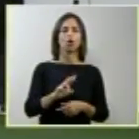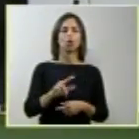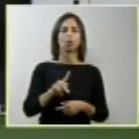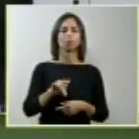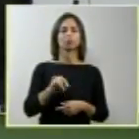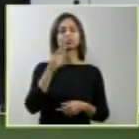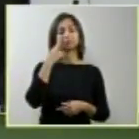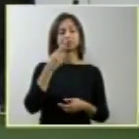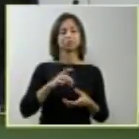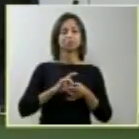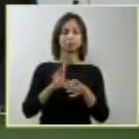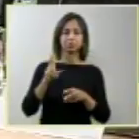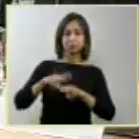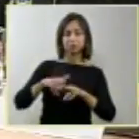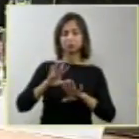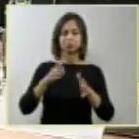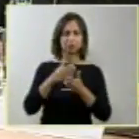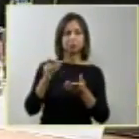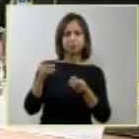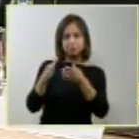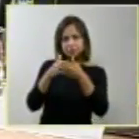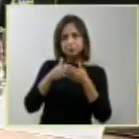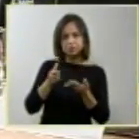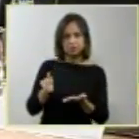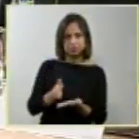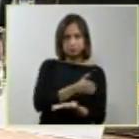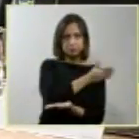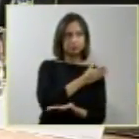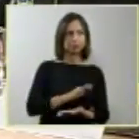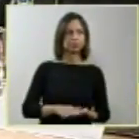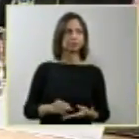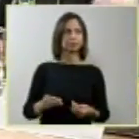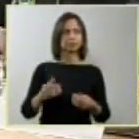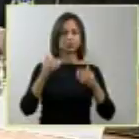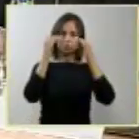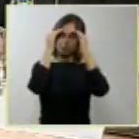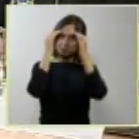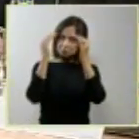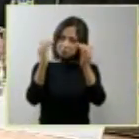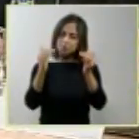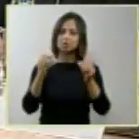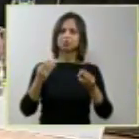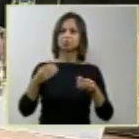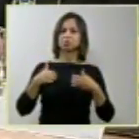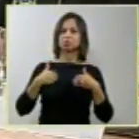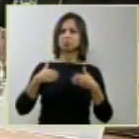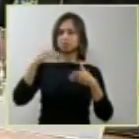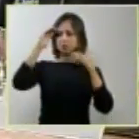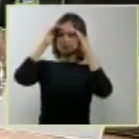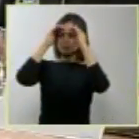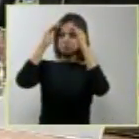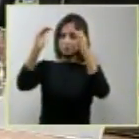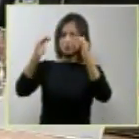Prezado ministro, professor Carlos Alberto de Direito, minha homenagem e meu respeito, Vossa Excelência.